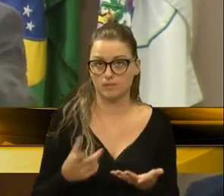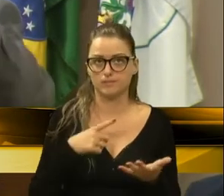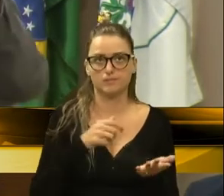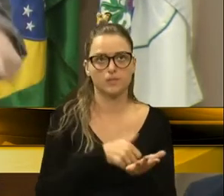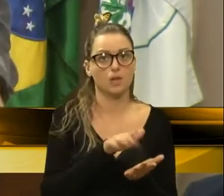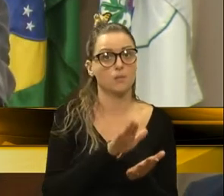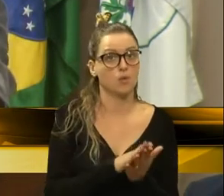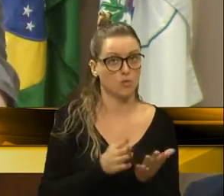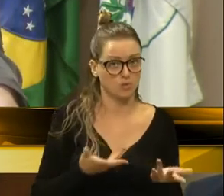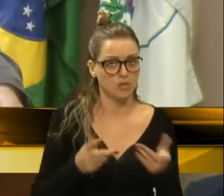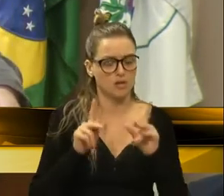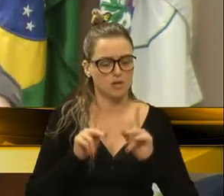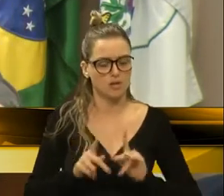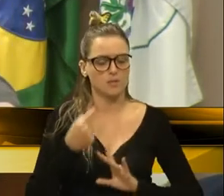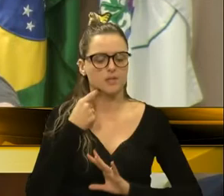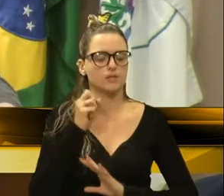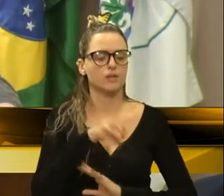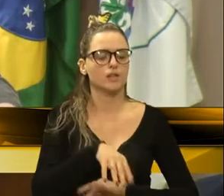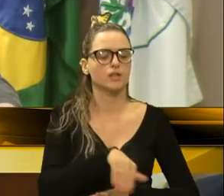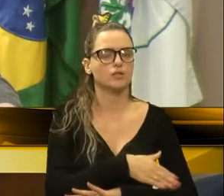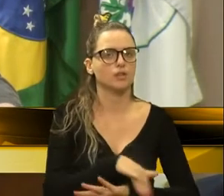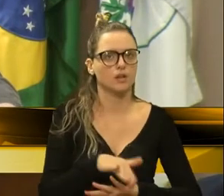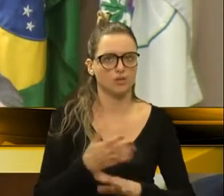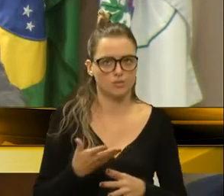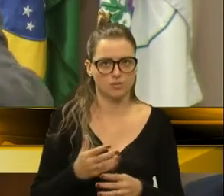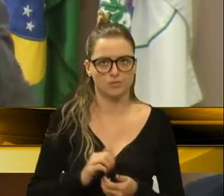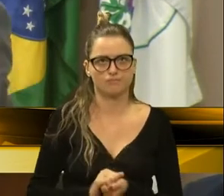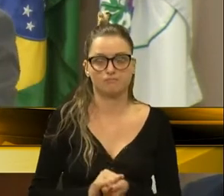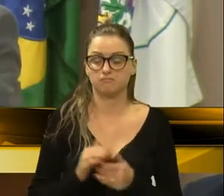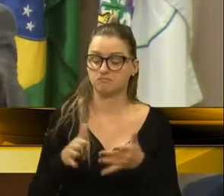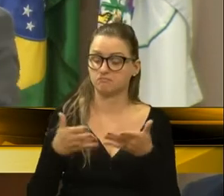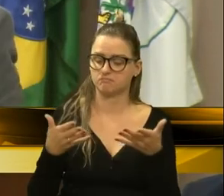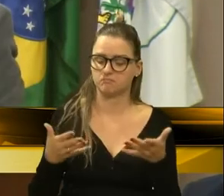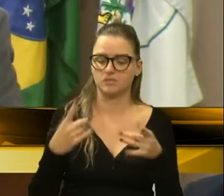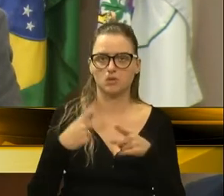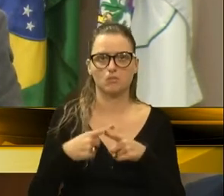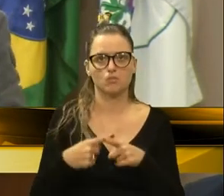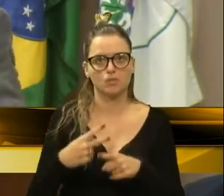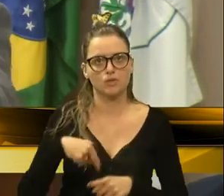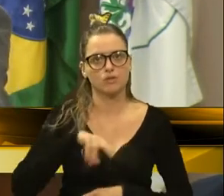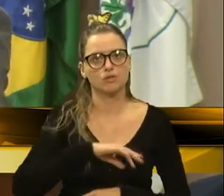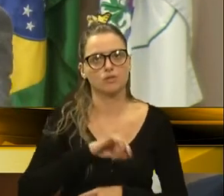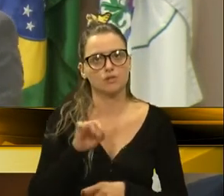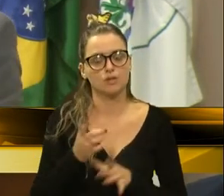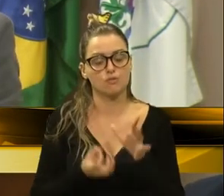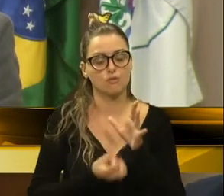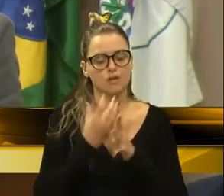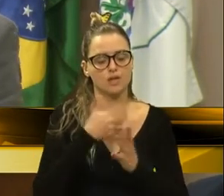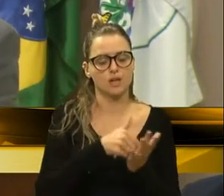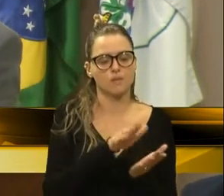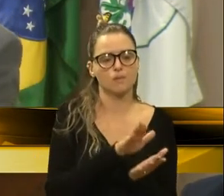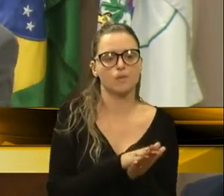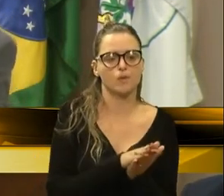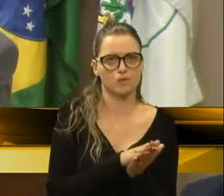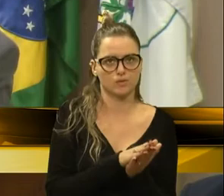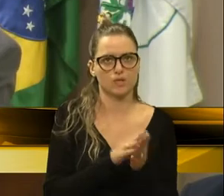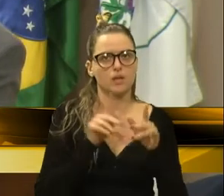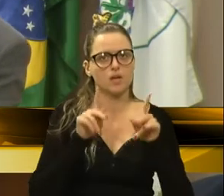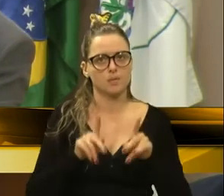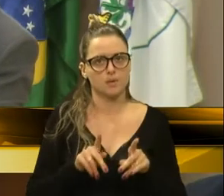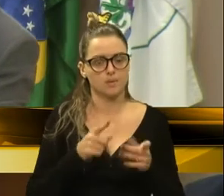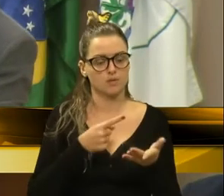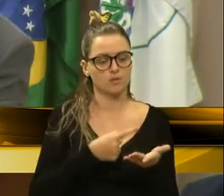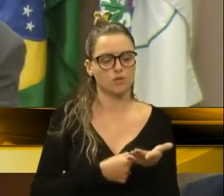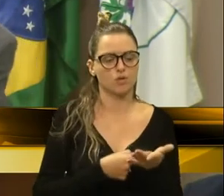Tem multa até para quem joga papel no chão. Então, por que nós não criarmos uma multa para a pessoa que